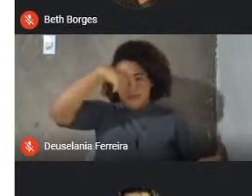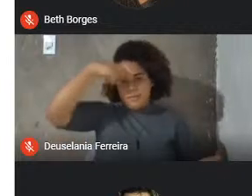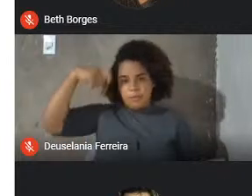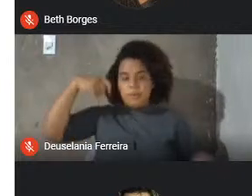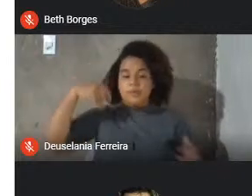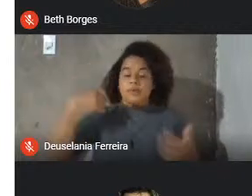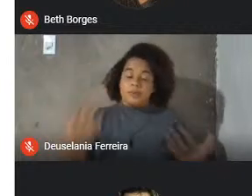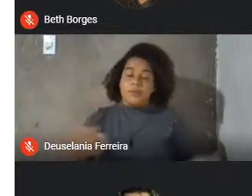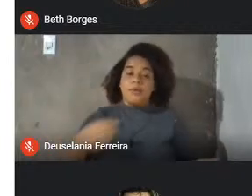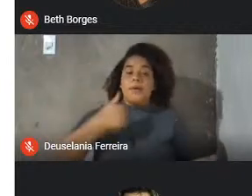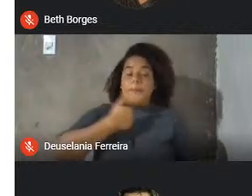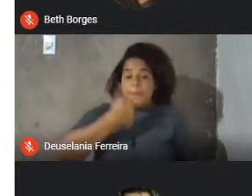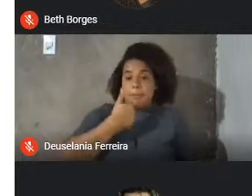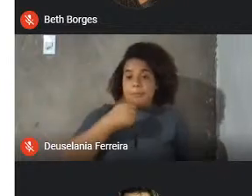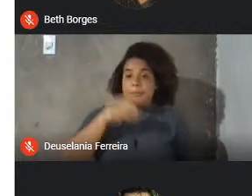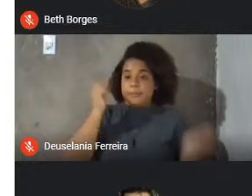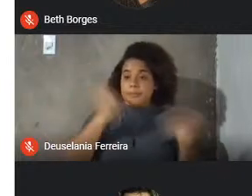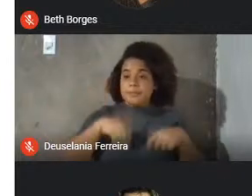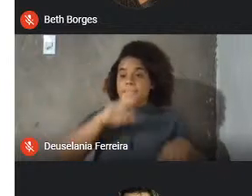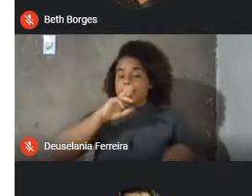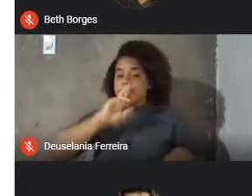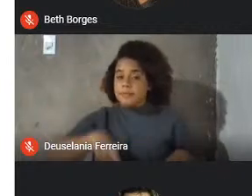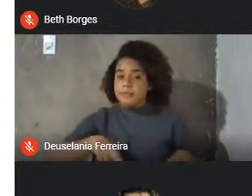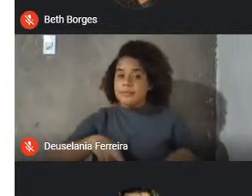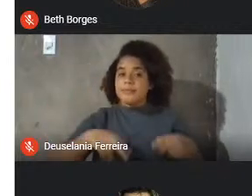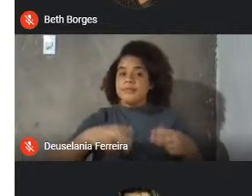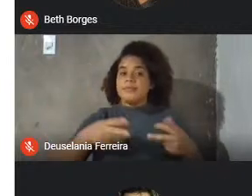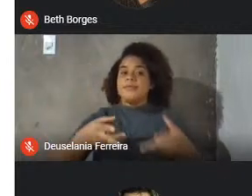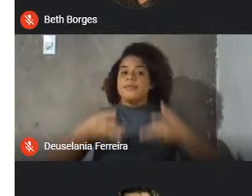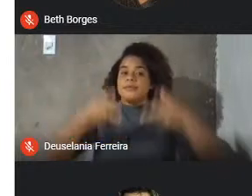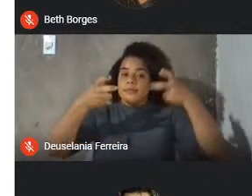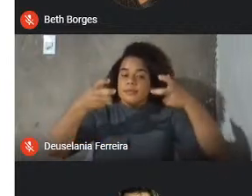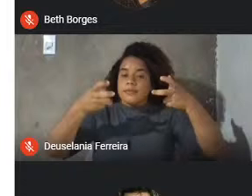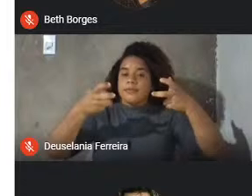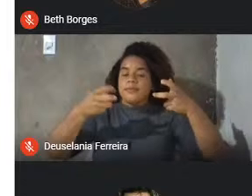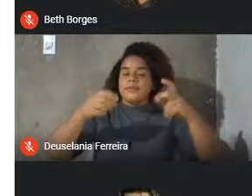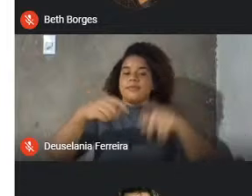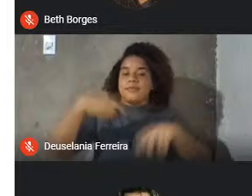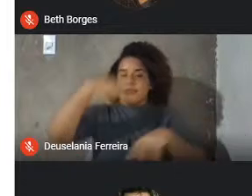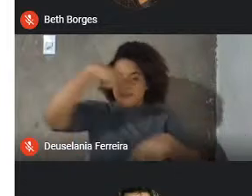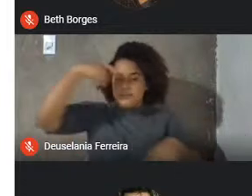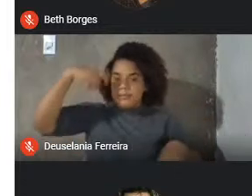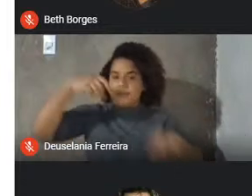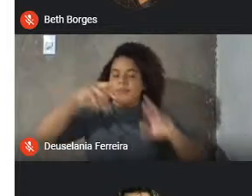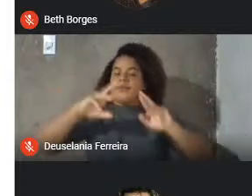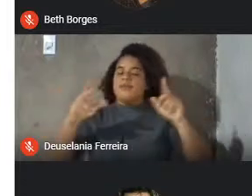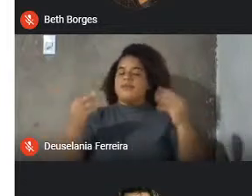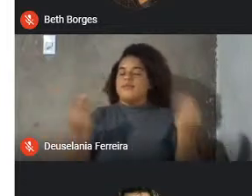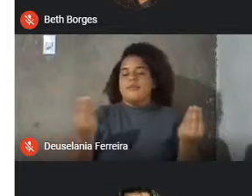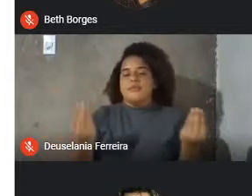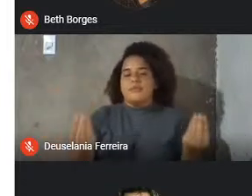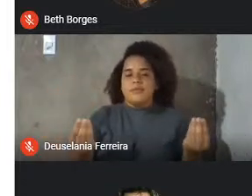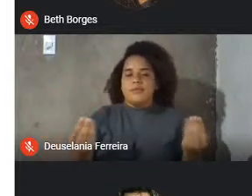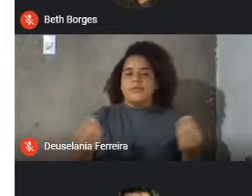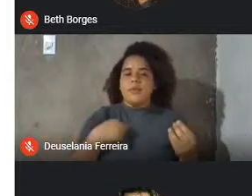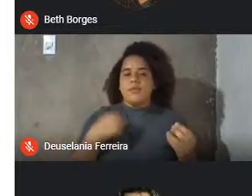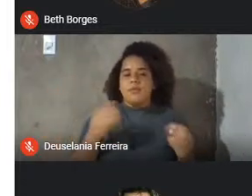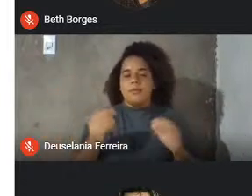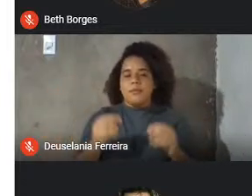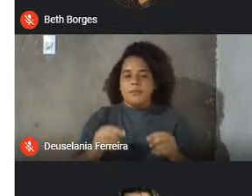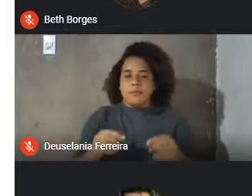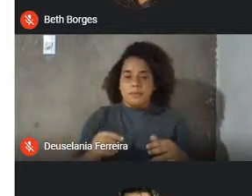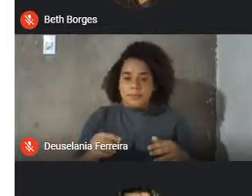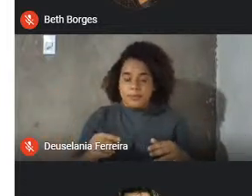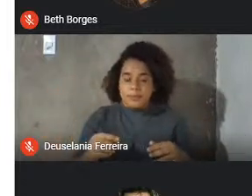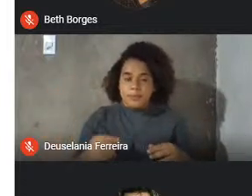essa diferença de percepção e hipnose, eu vou passar esses dois slides para vocês entenderem e eu explicar em cima. Tá? Quando você